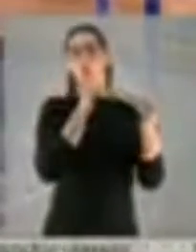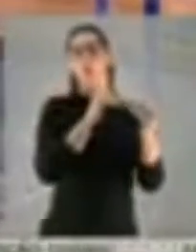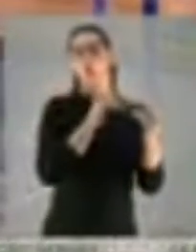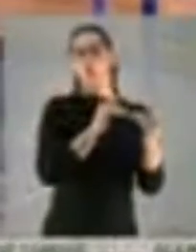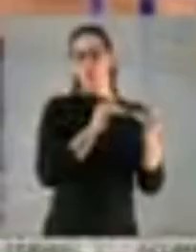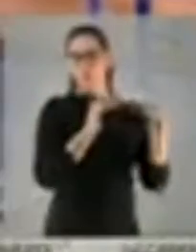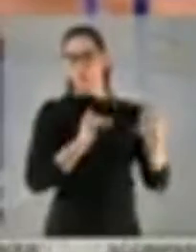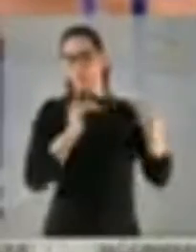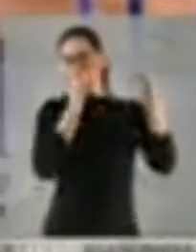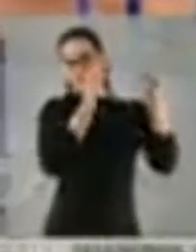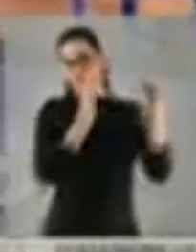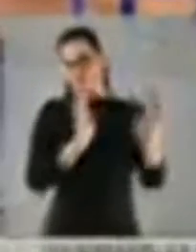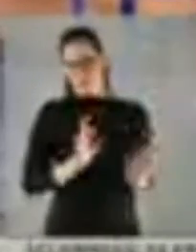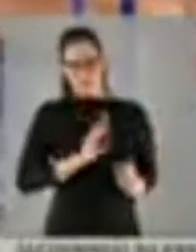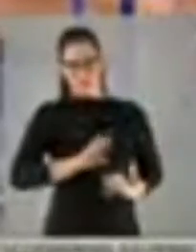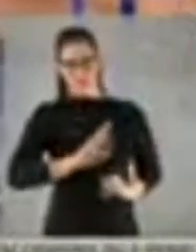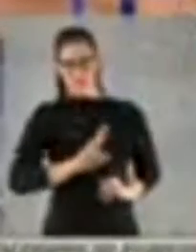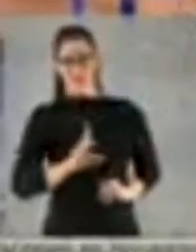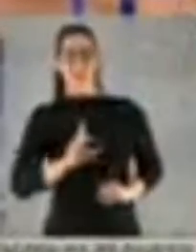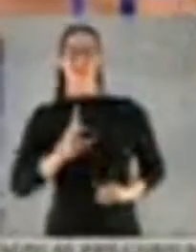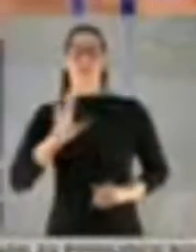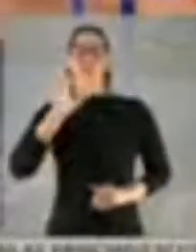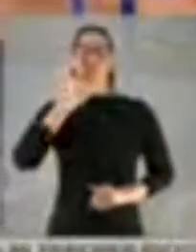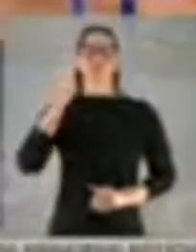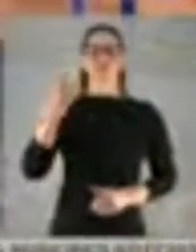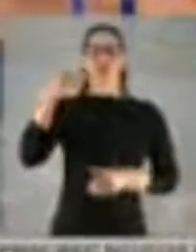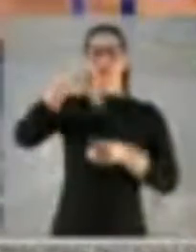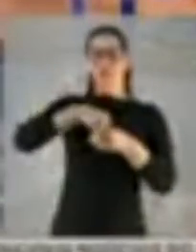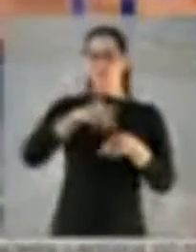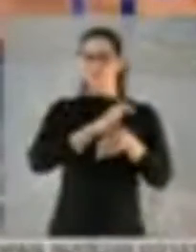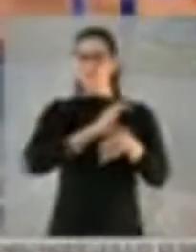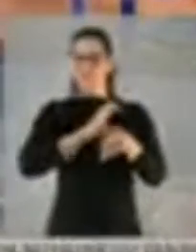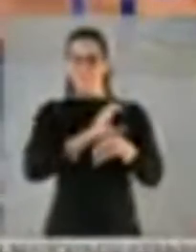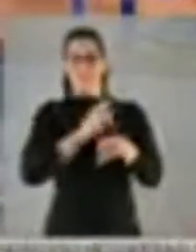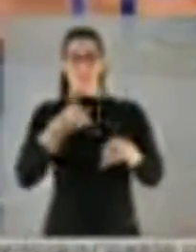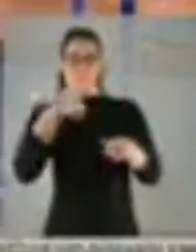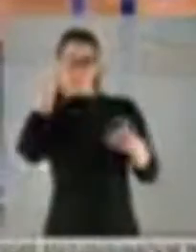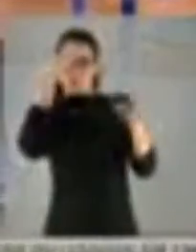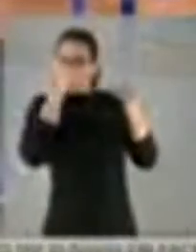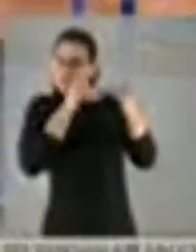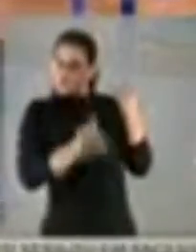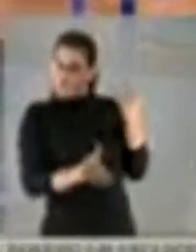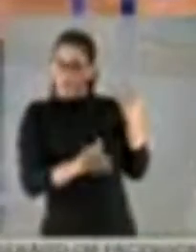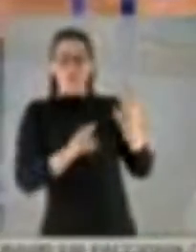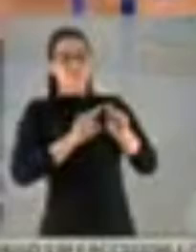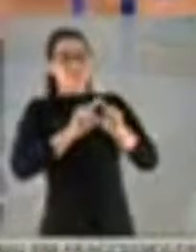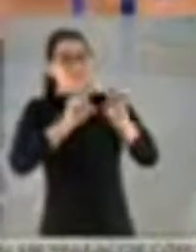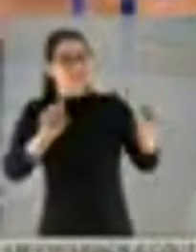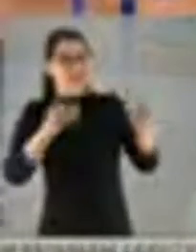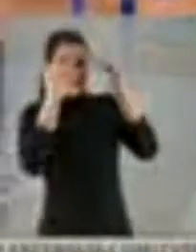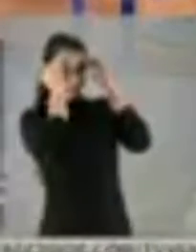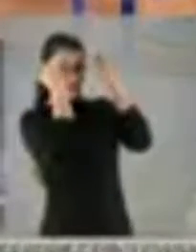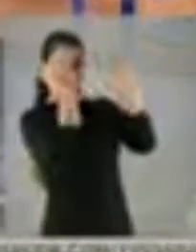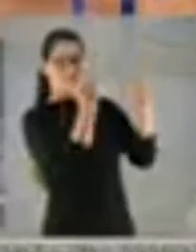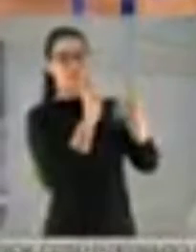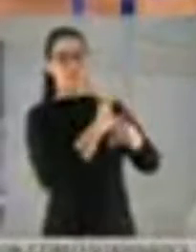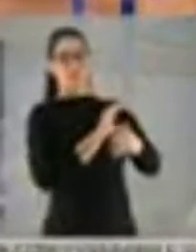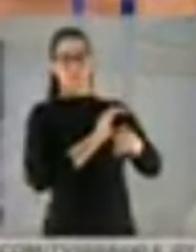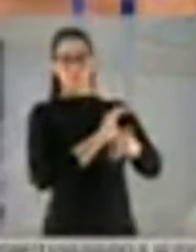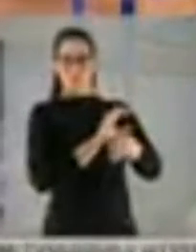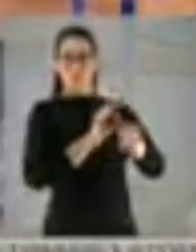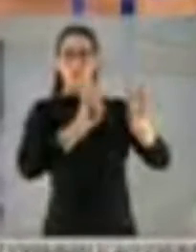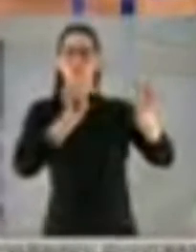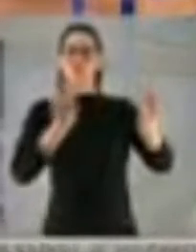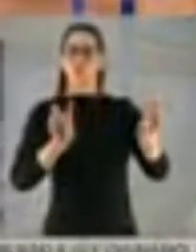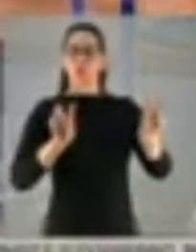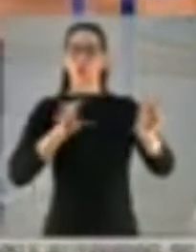acho que as decisões são todas dentro da Constituição, porque discordo de muitas delas, mas respeito a Constituição quando trata